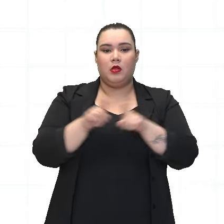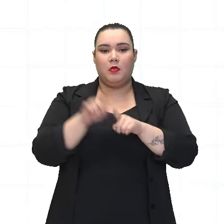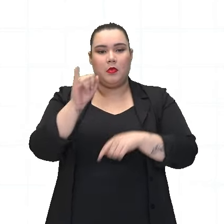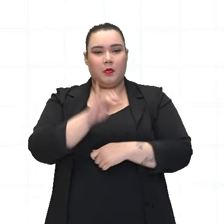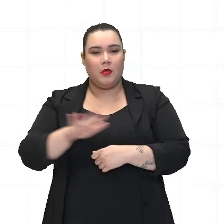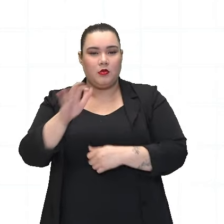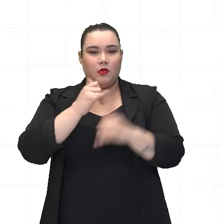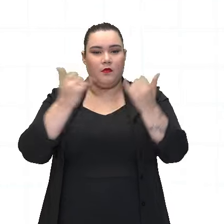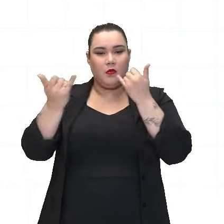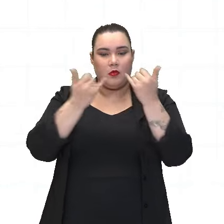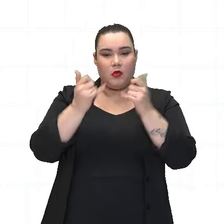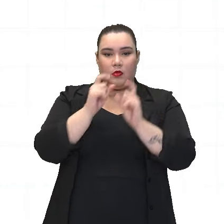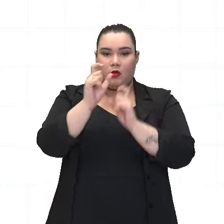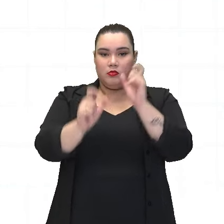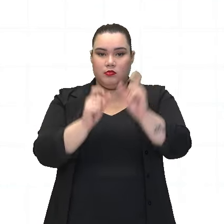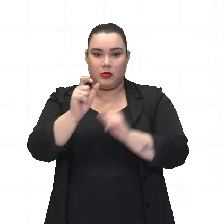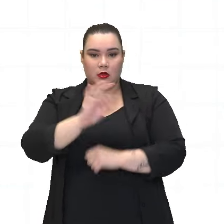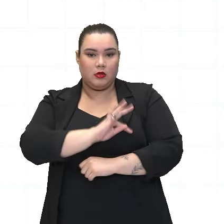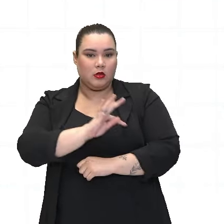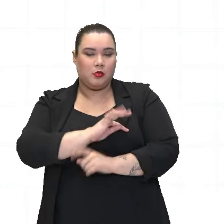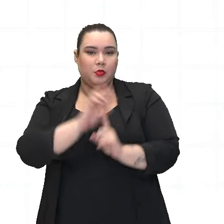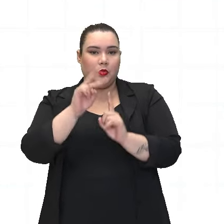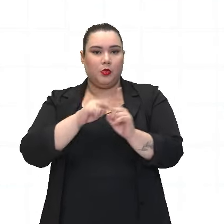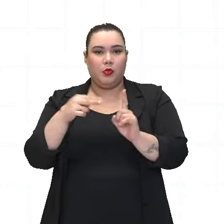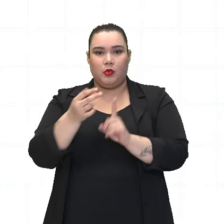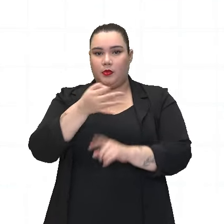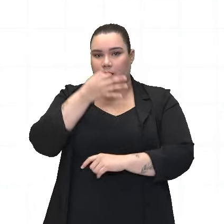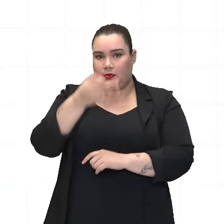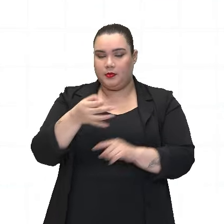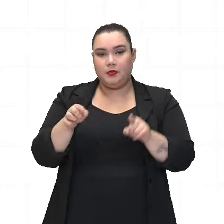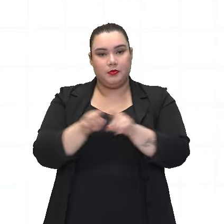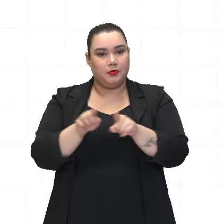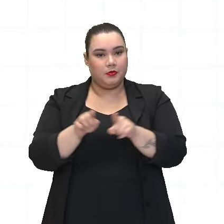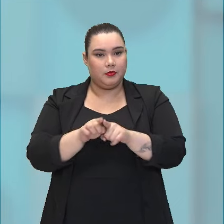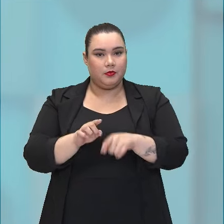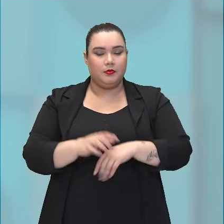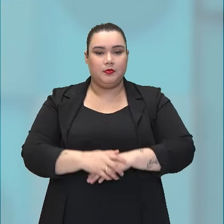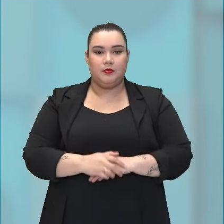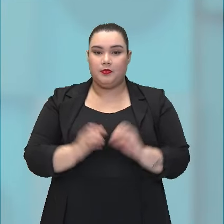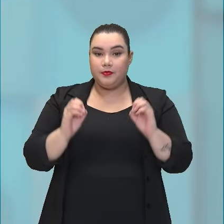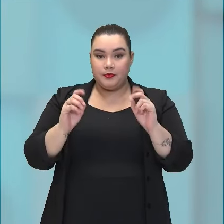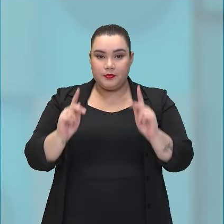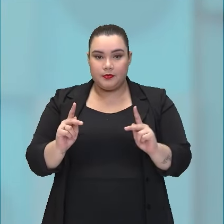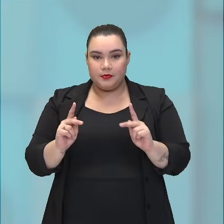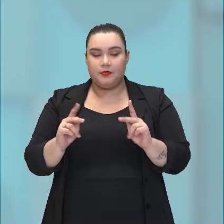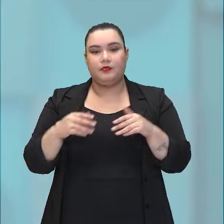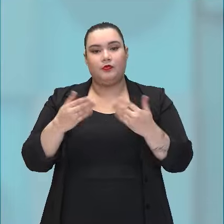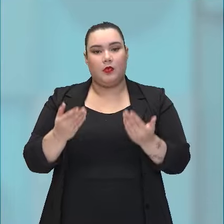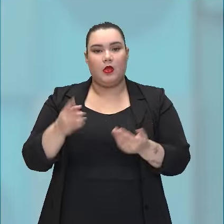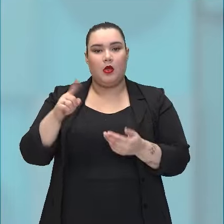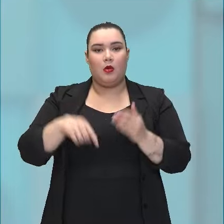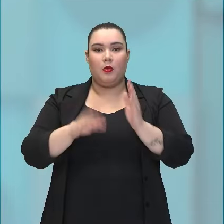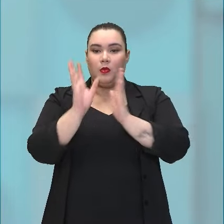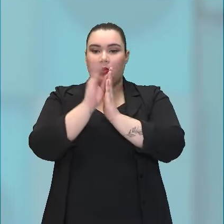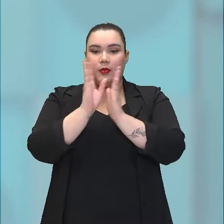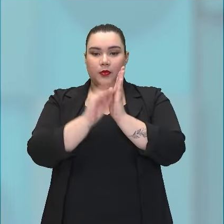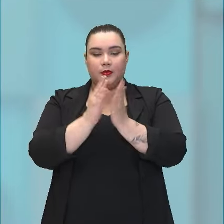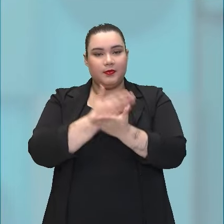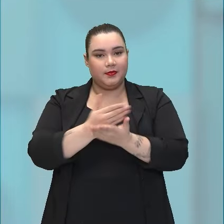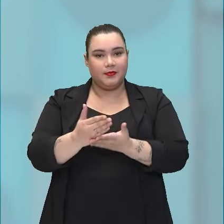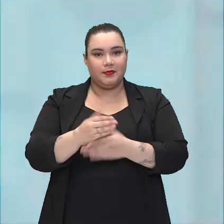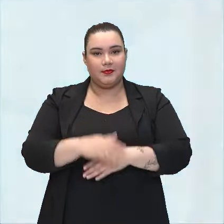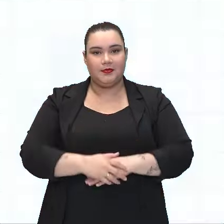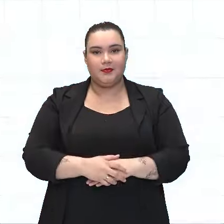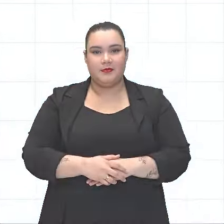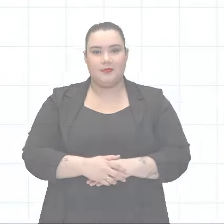informação, vocabulário técnico e pontos de vista. Certo? Então, esse é o nosso conteúdo e vamos à nossa